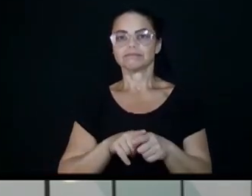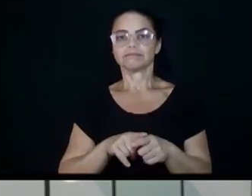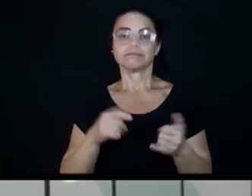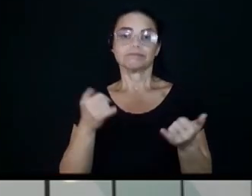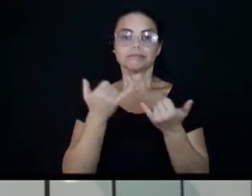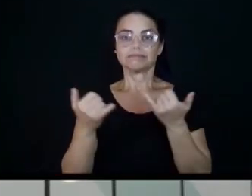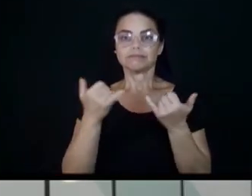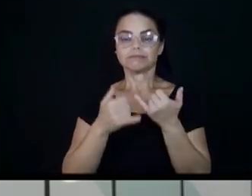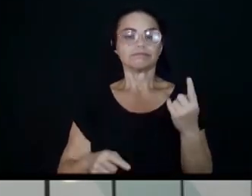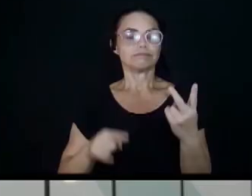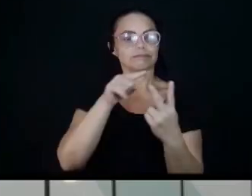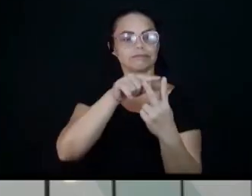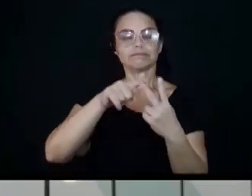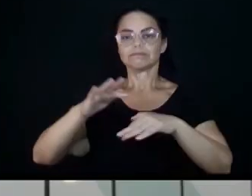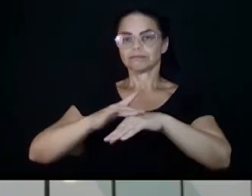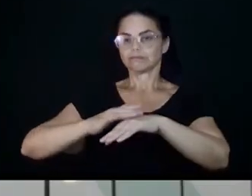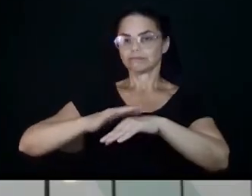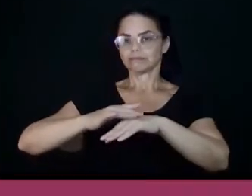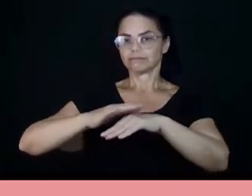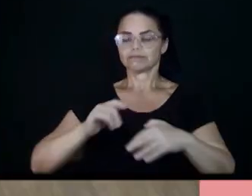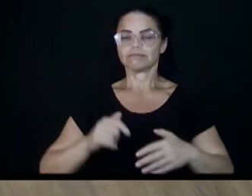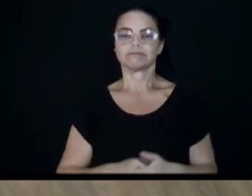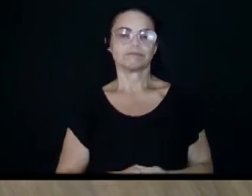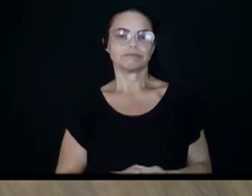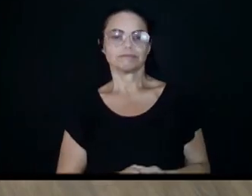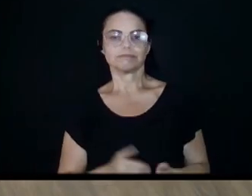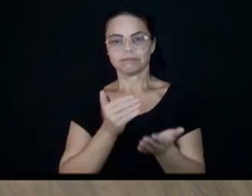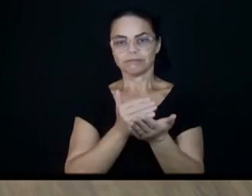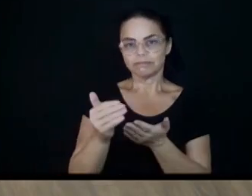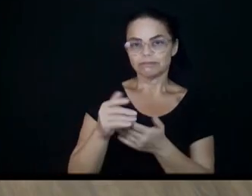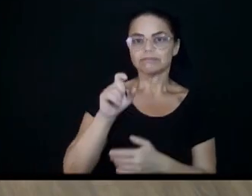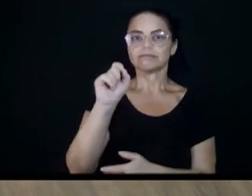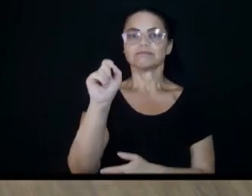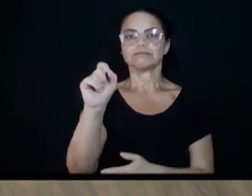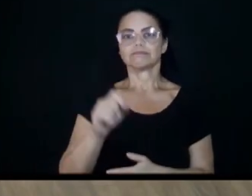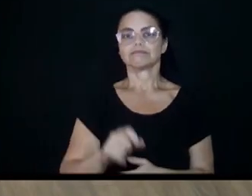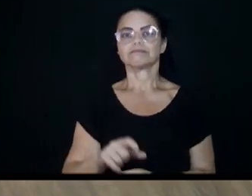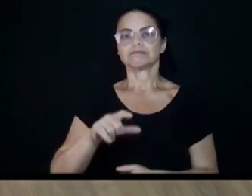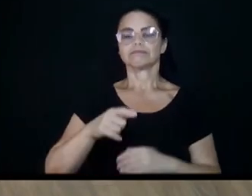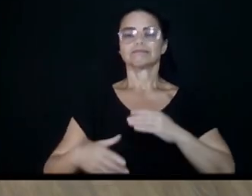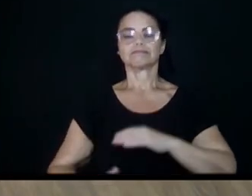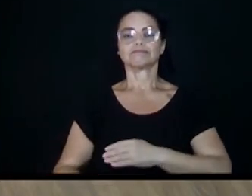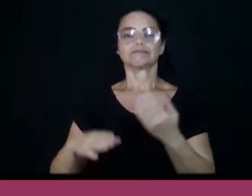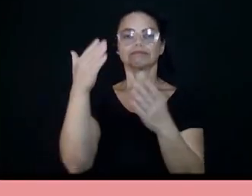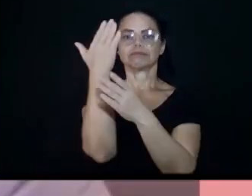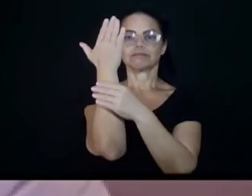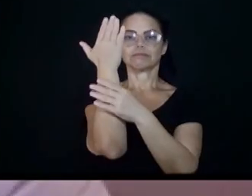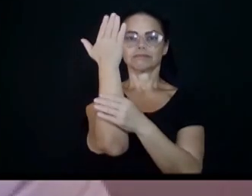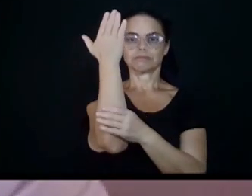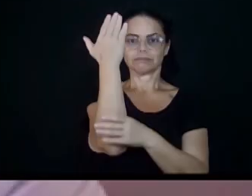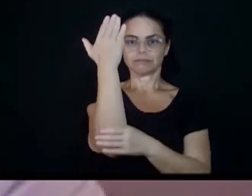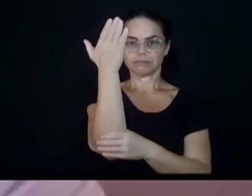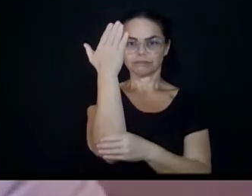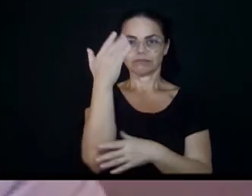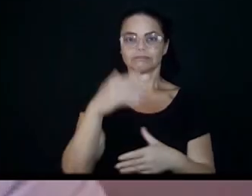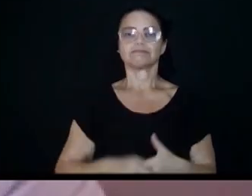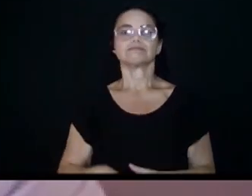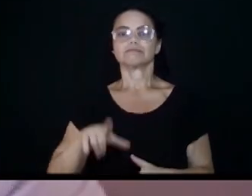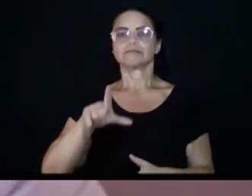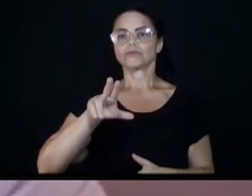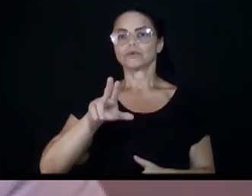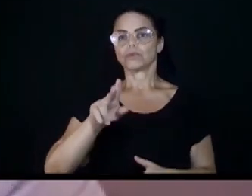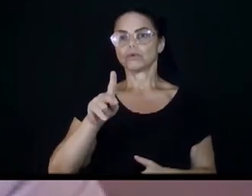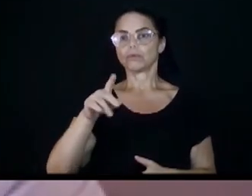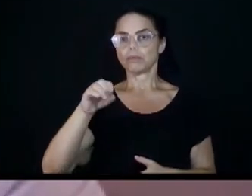doenças. Para iniciar, então, o que é o lúpus? Bom, o lúpus é o protótipo de uma